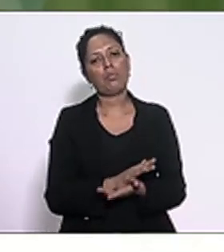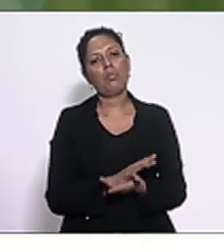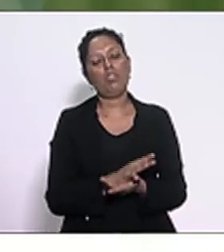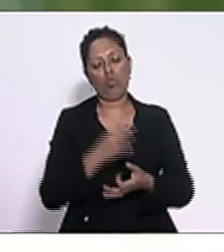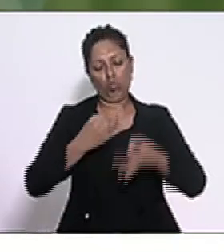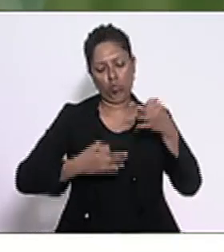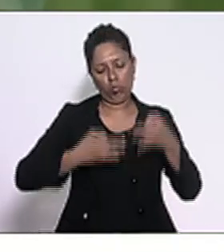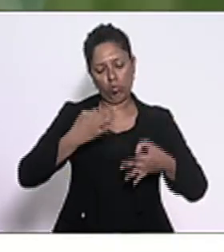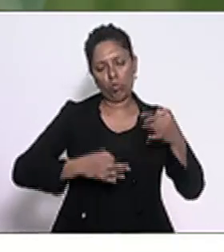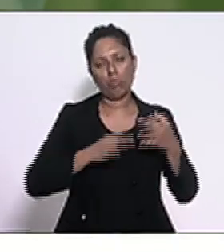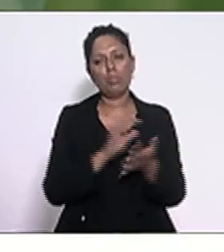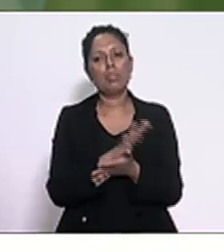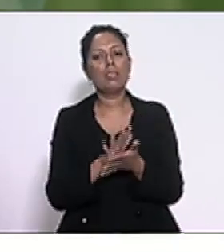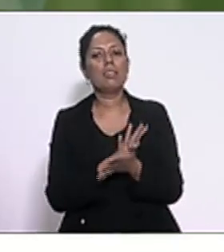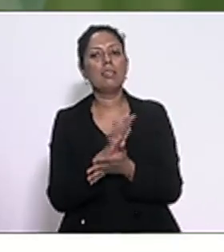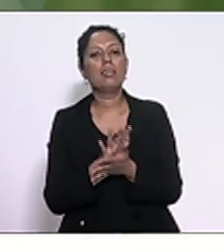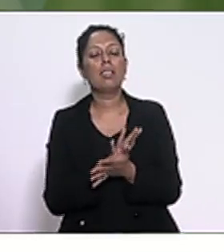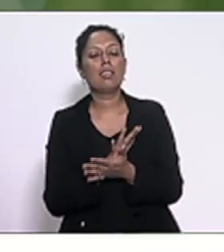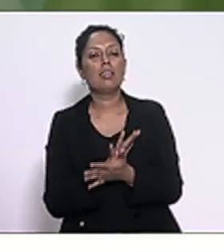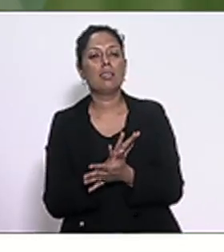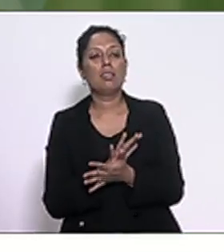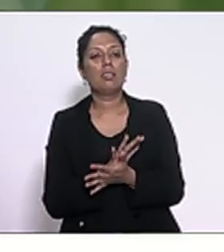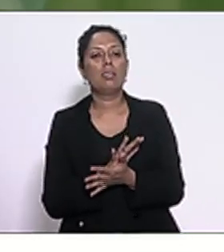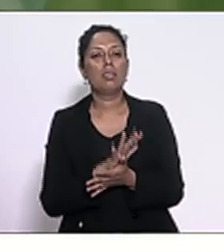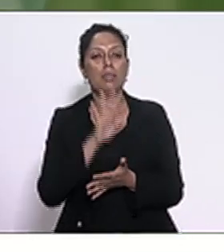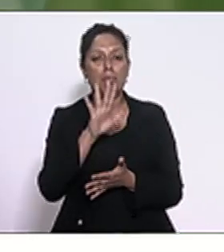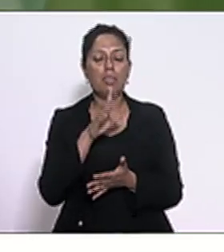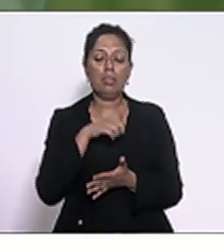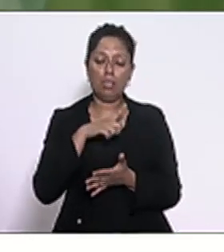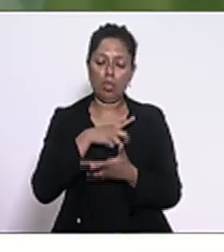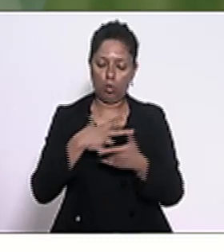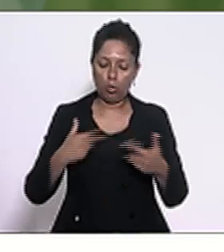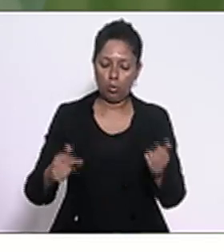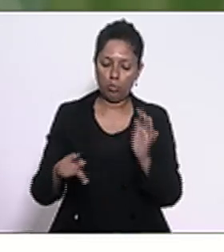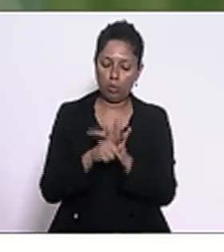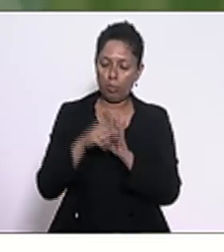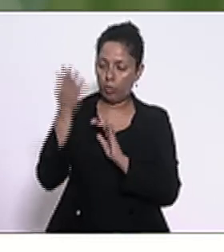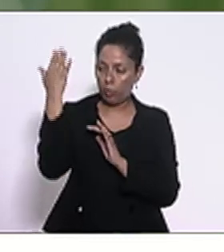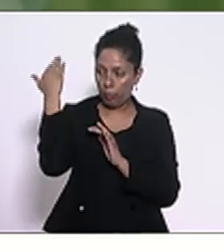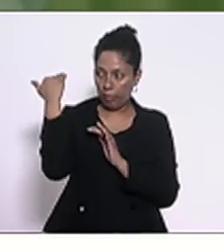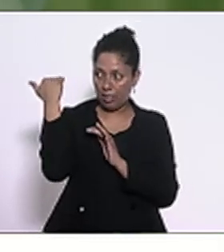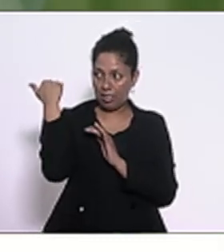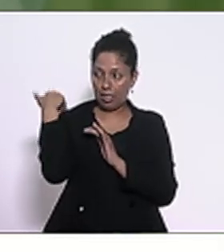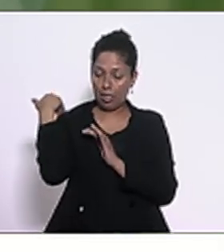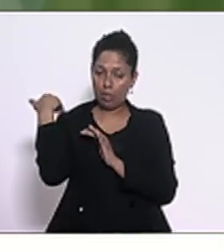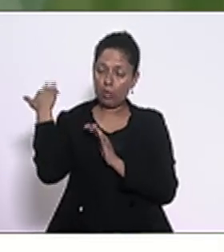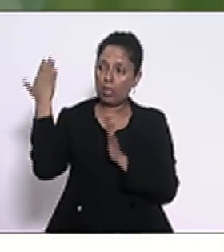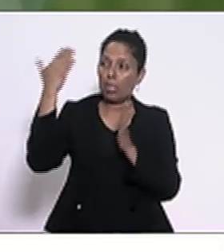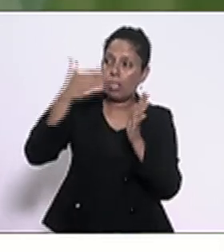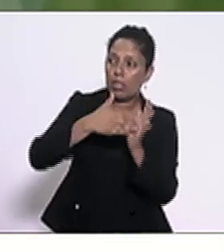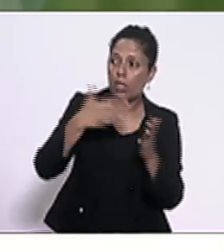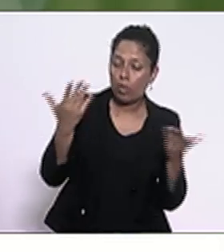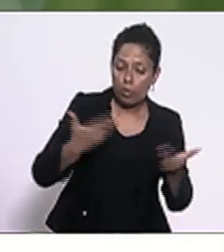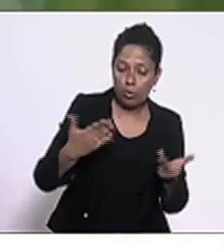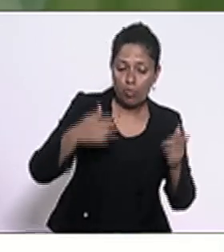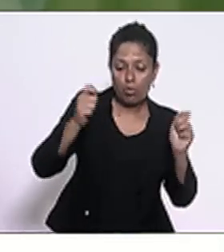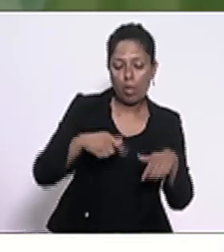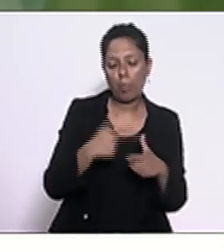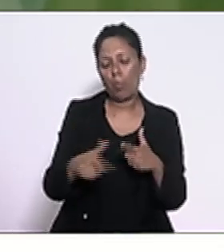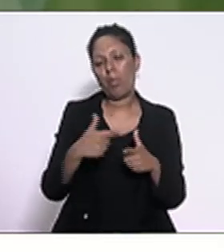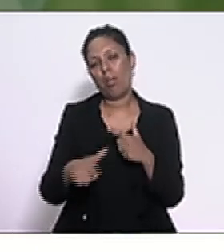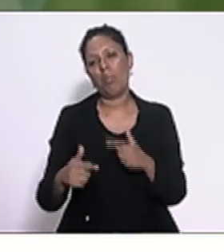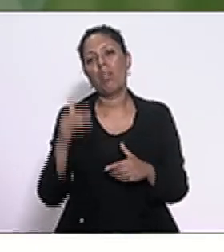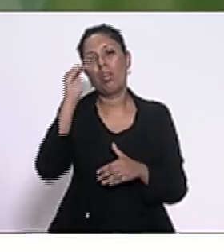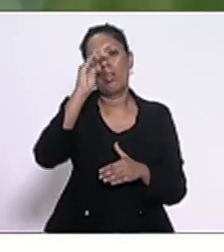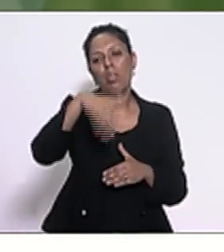que hoje resolver questões do passado que acabaram aprontando para essa direção. Então, é fático